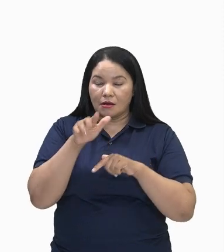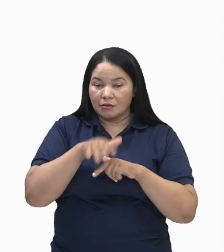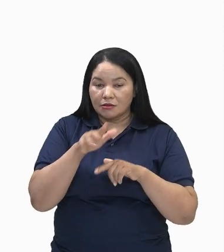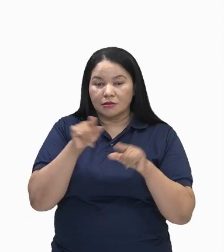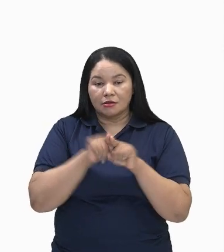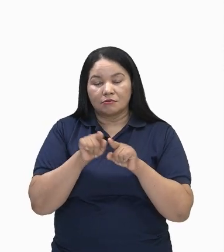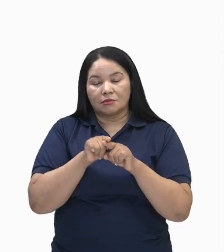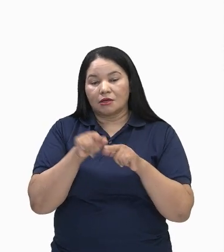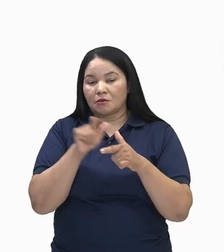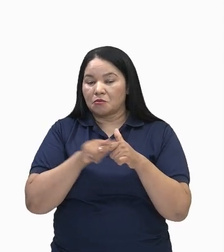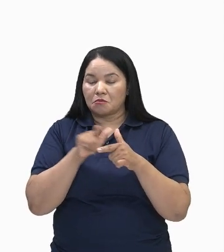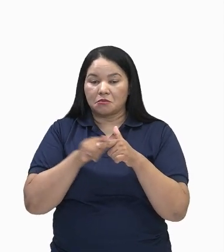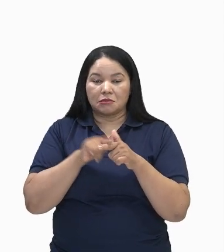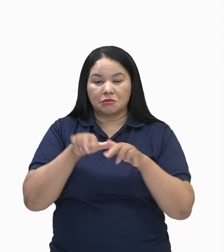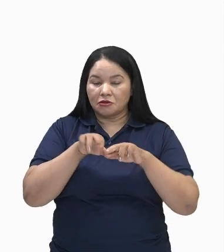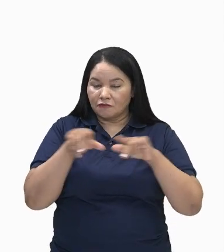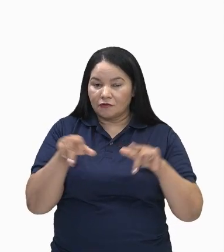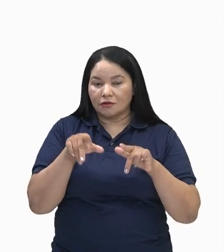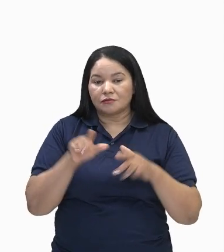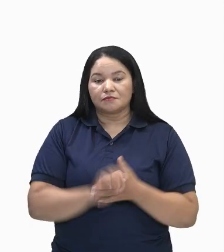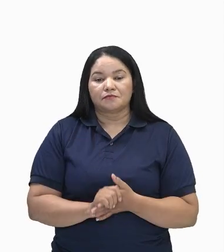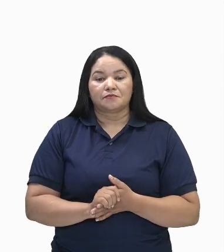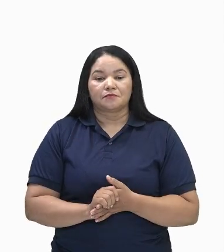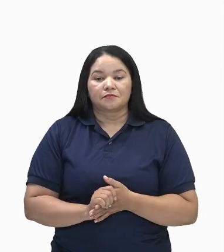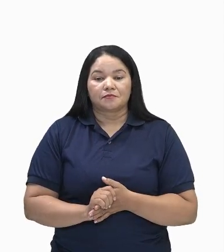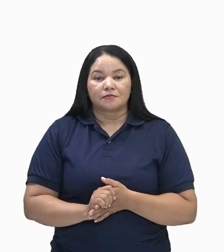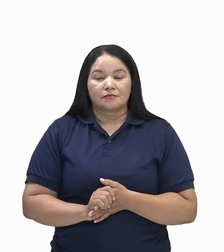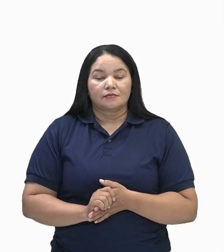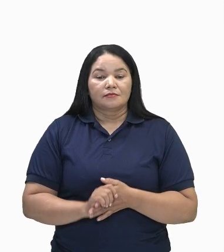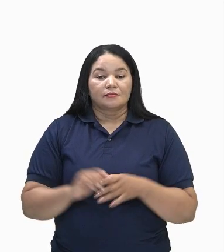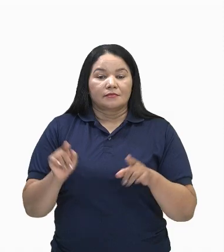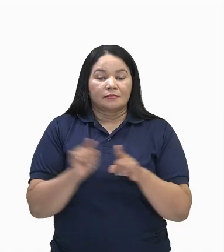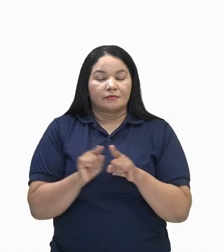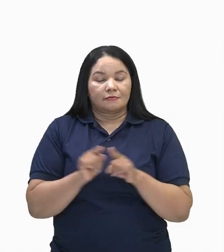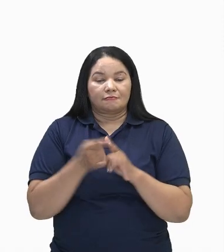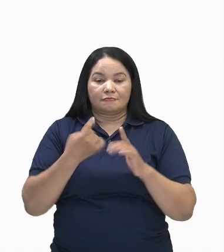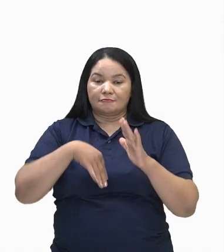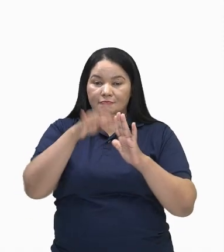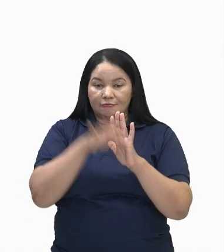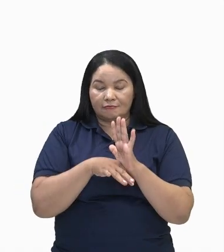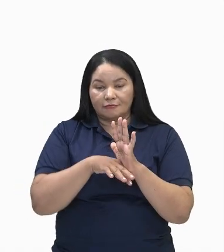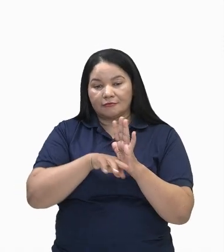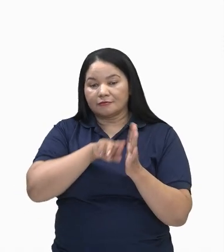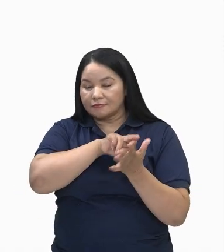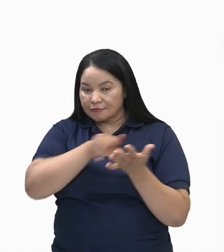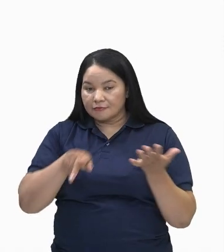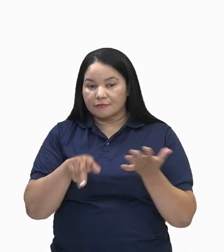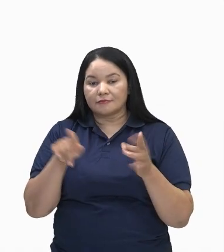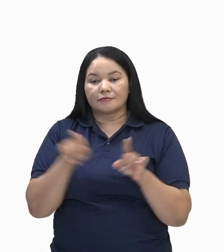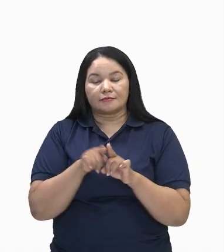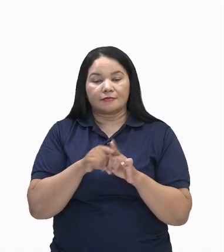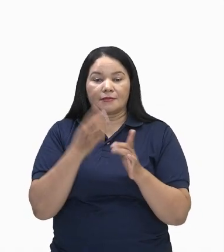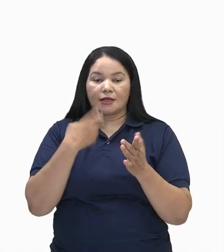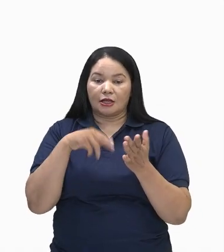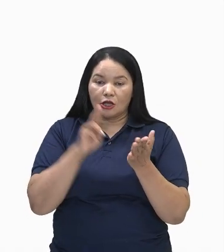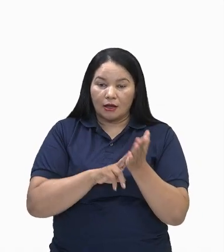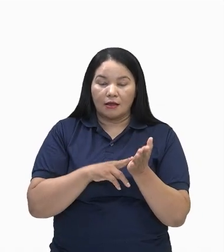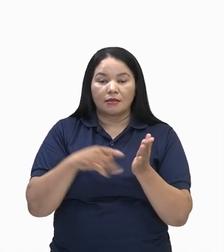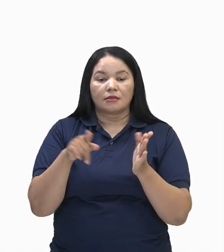situações do nosso dia a dia. E assim como todos os textos, a carta também tem